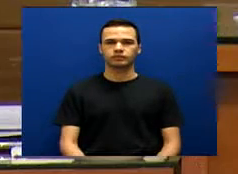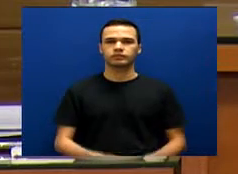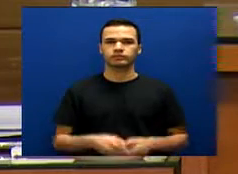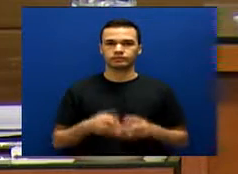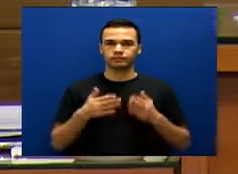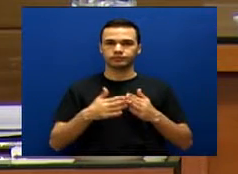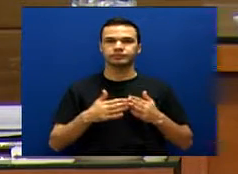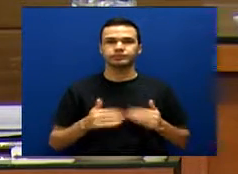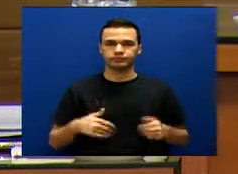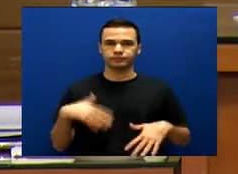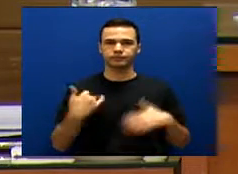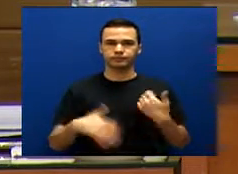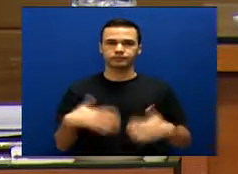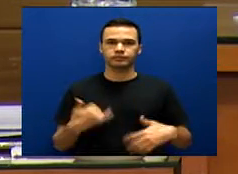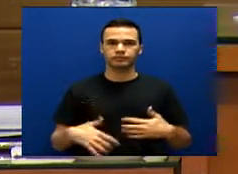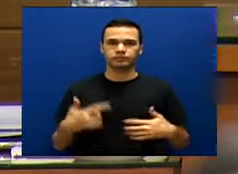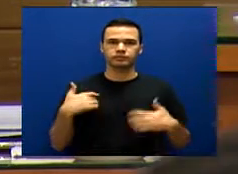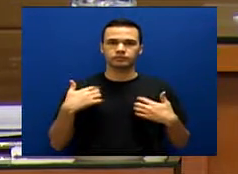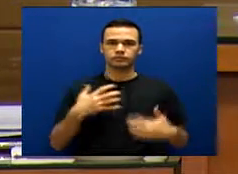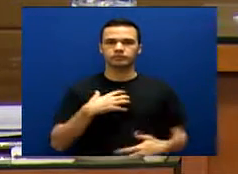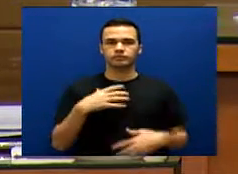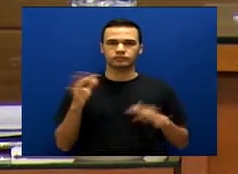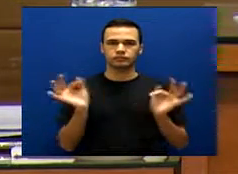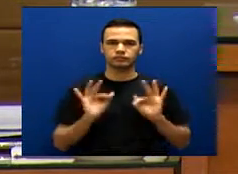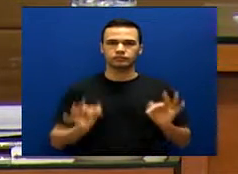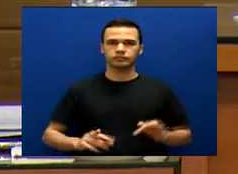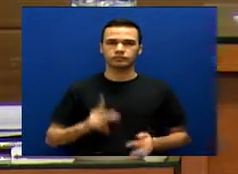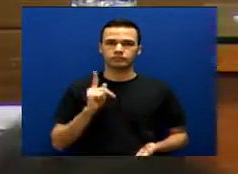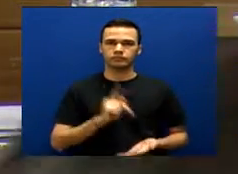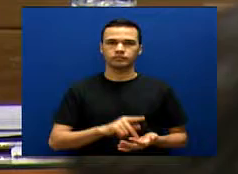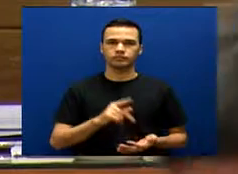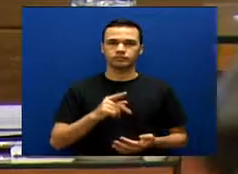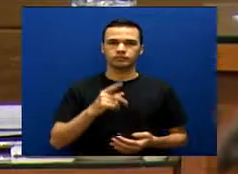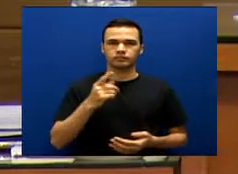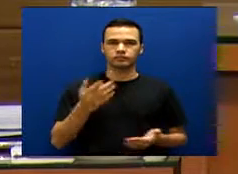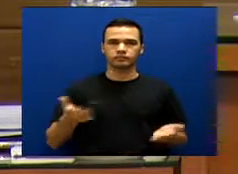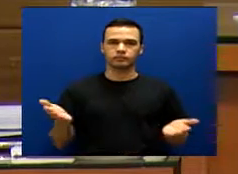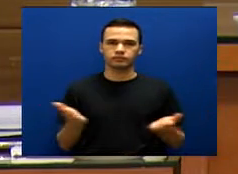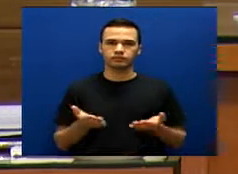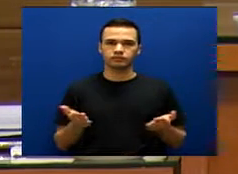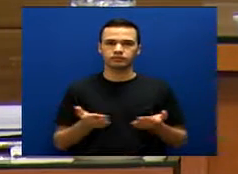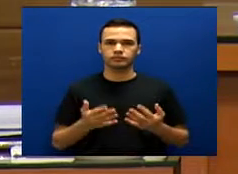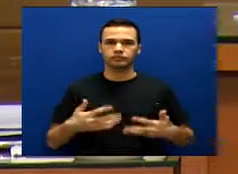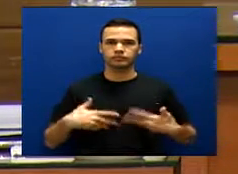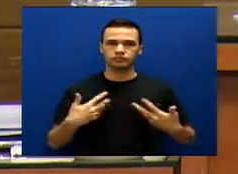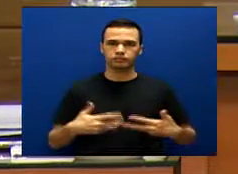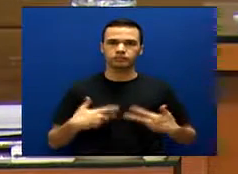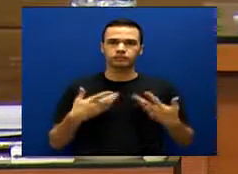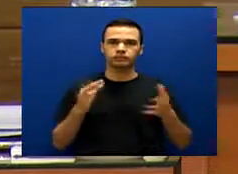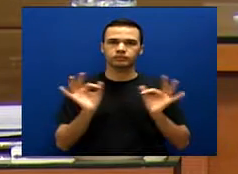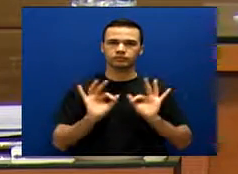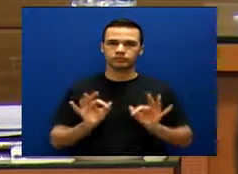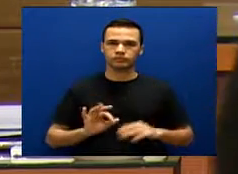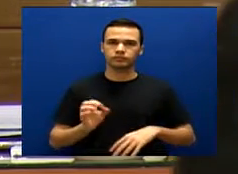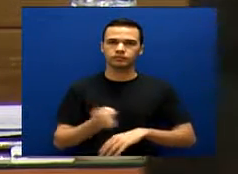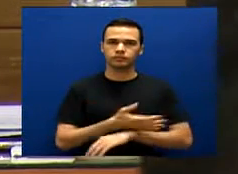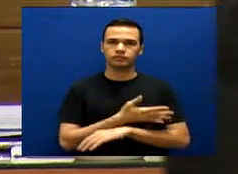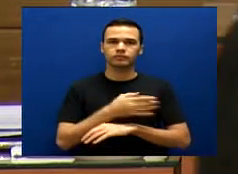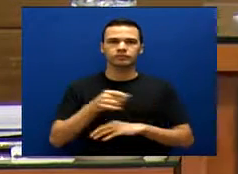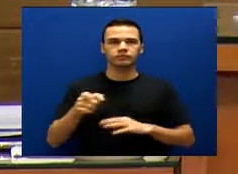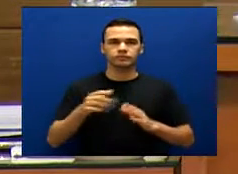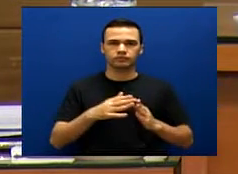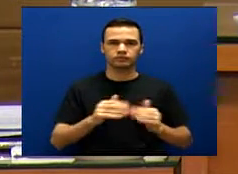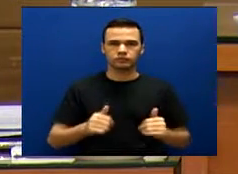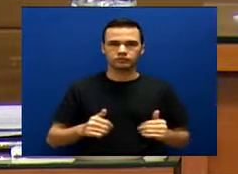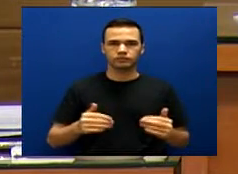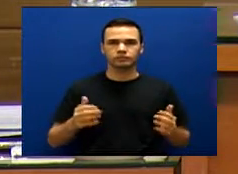Primeiro requerimento verbal aqui é com muita alegria, que esse aqui nós vamos fazer com alegria, com emoção. Acredito que esse